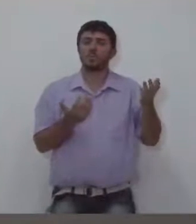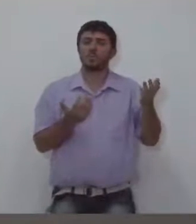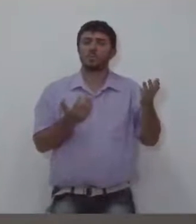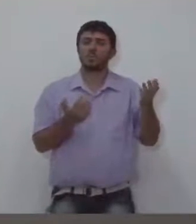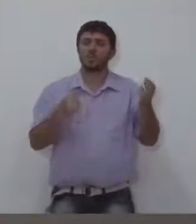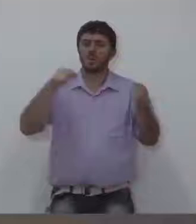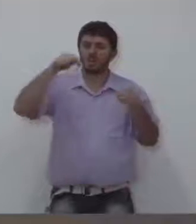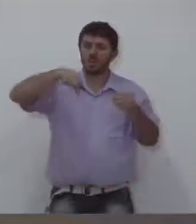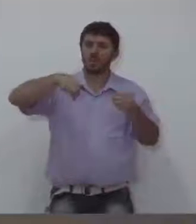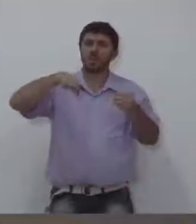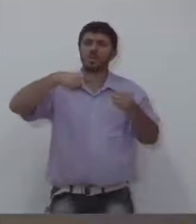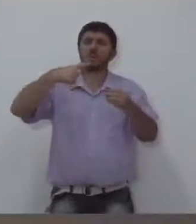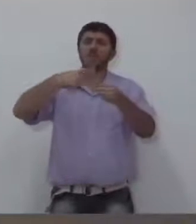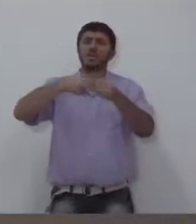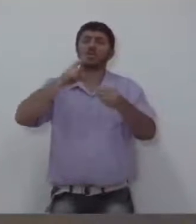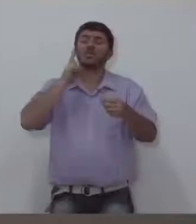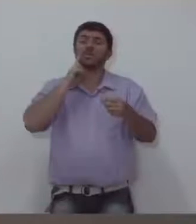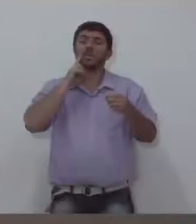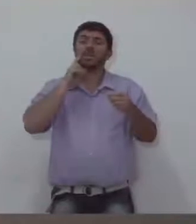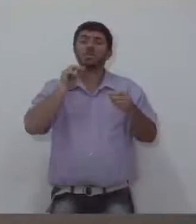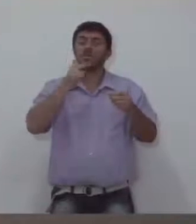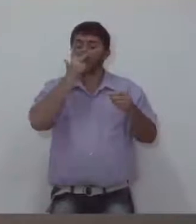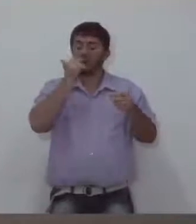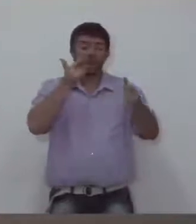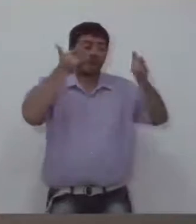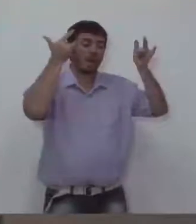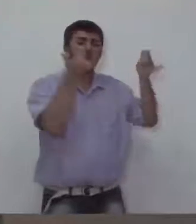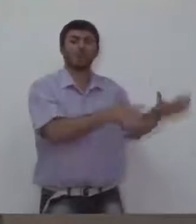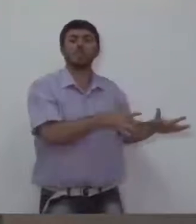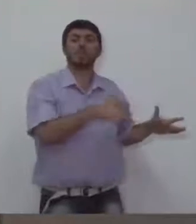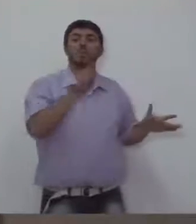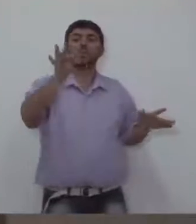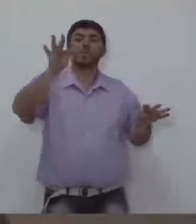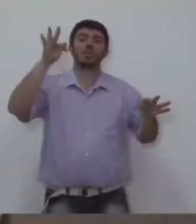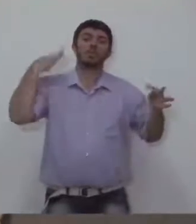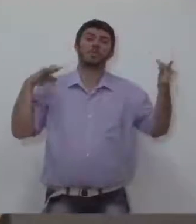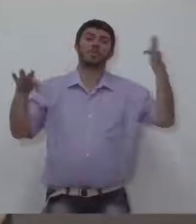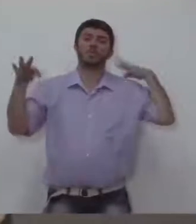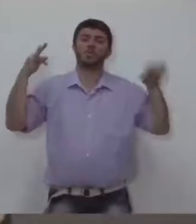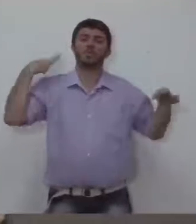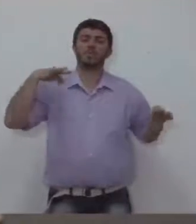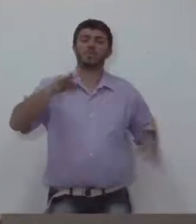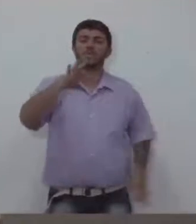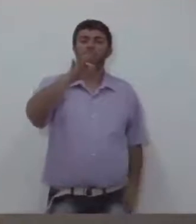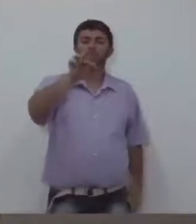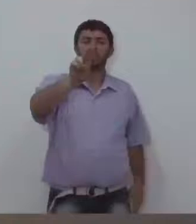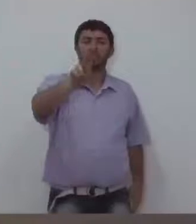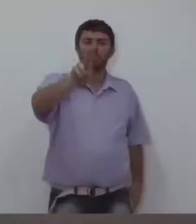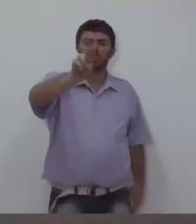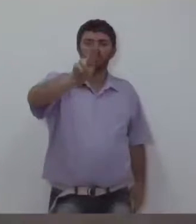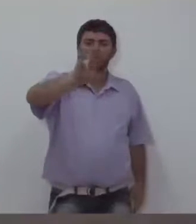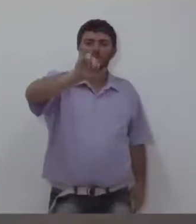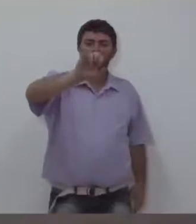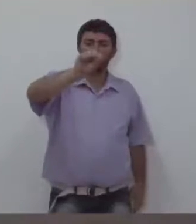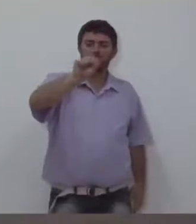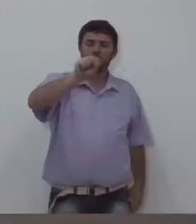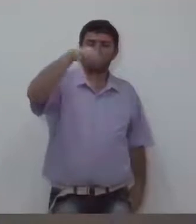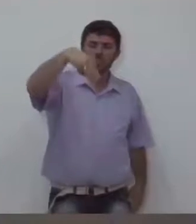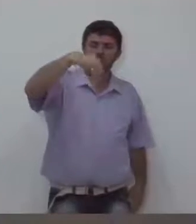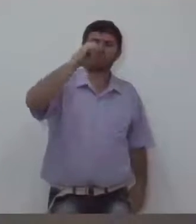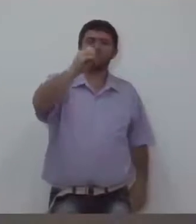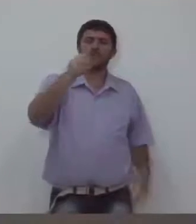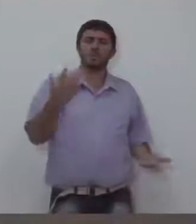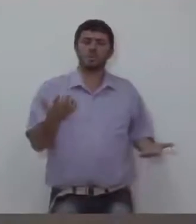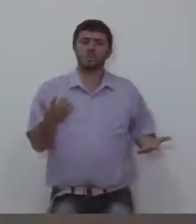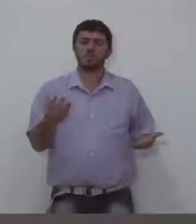que está escancarado o turismo. Escancarado para a gente se ocupar do turismo, não é? Para a gente poder, de fato, dar